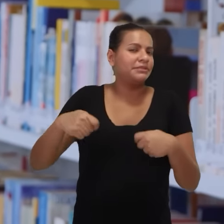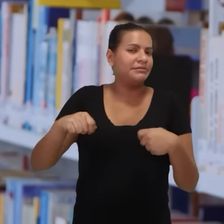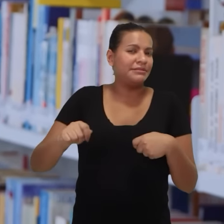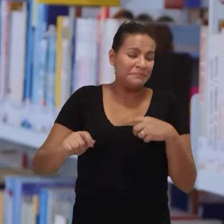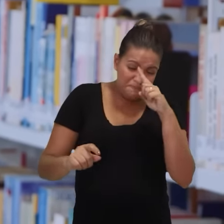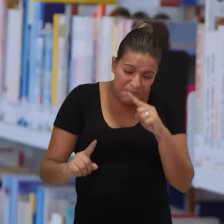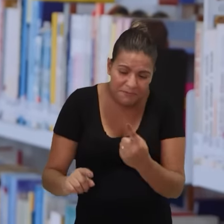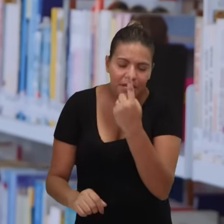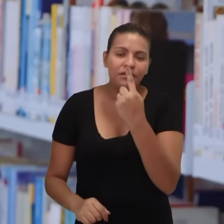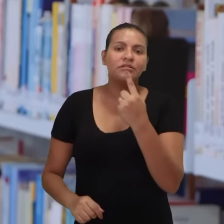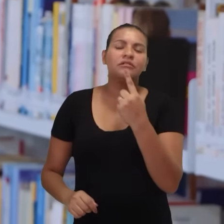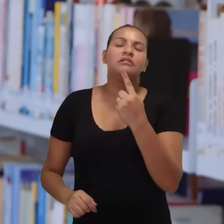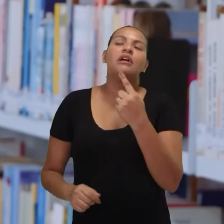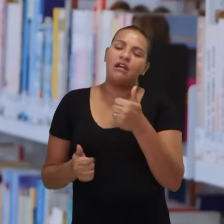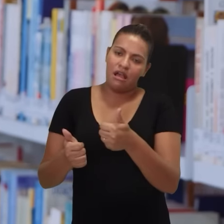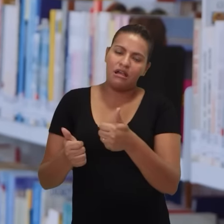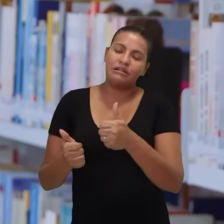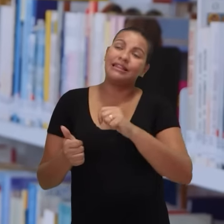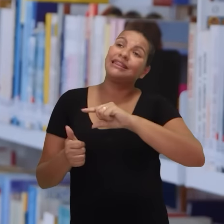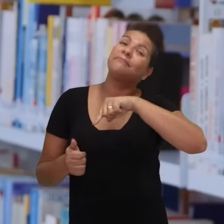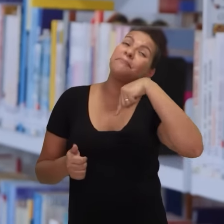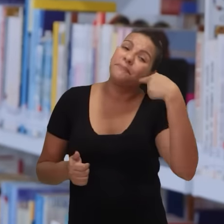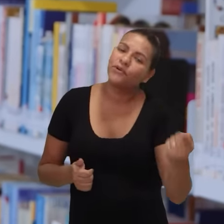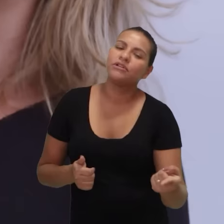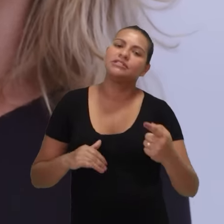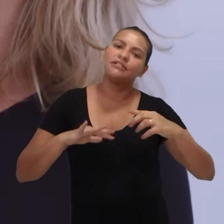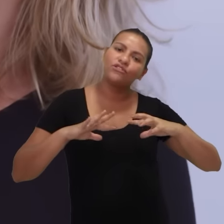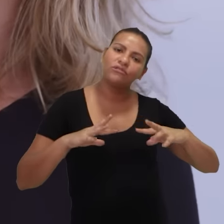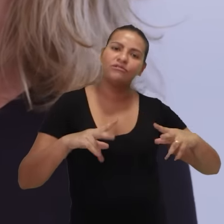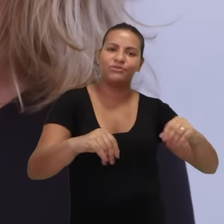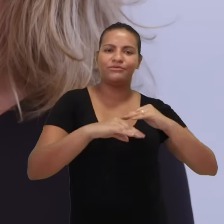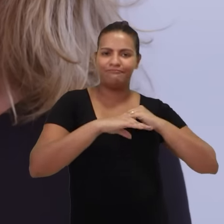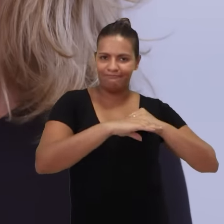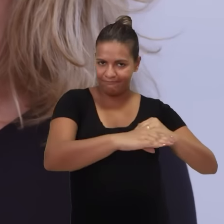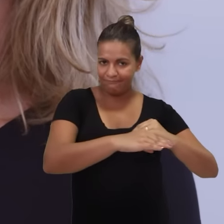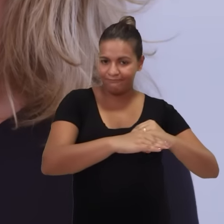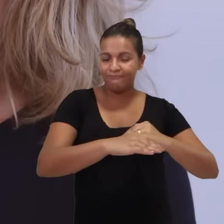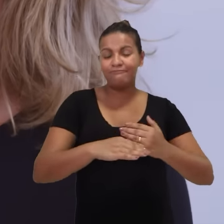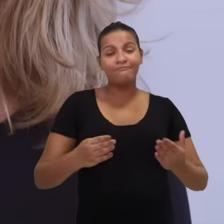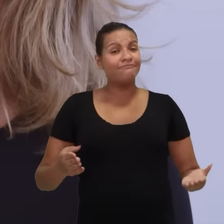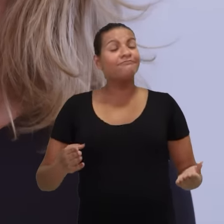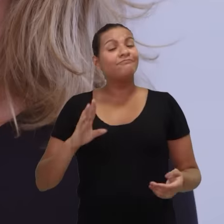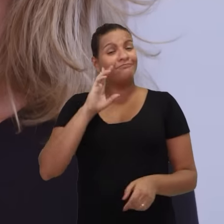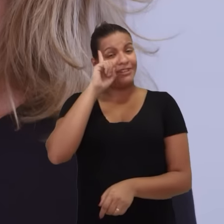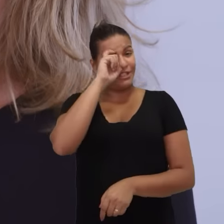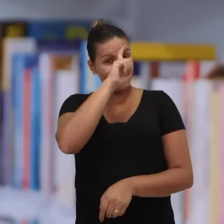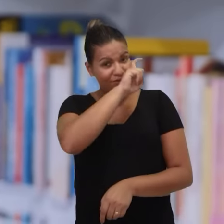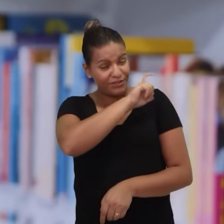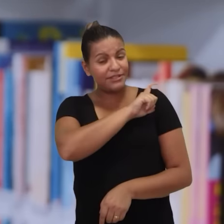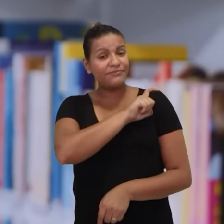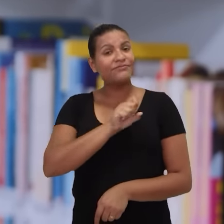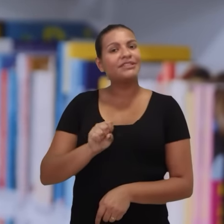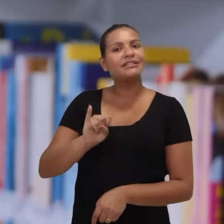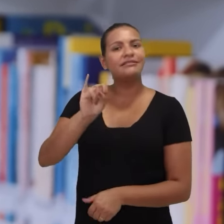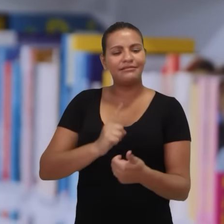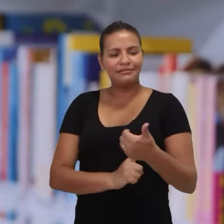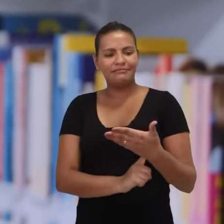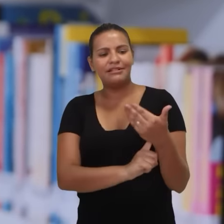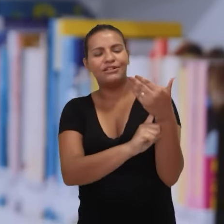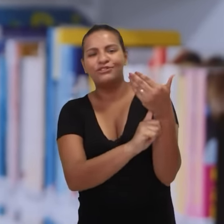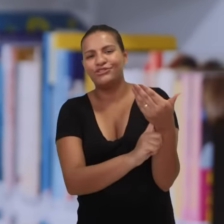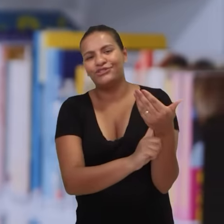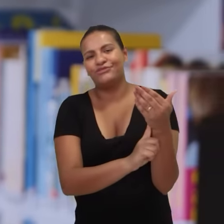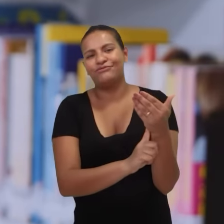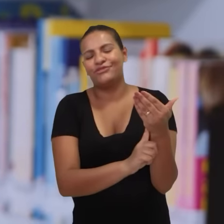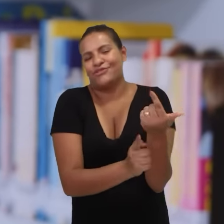trabalhando para universalizar o atendimento. Tudo isso seria muito difícil de ser executado sem o uso intensivo da